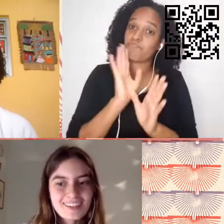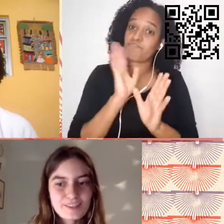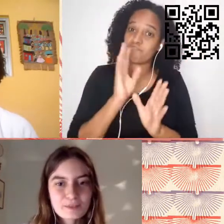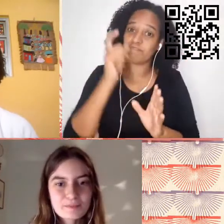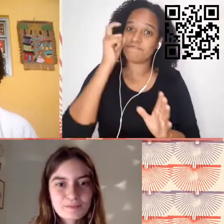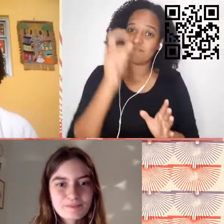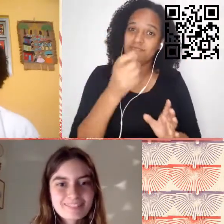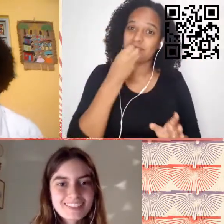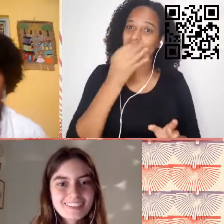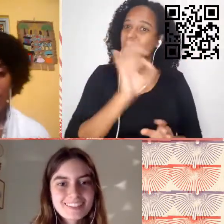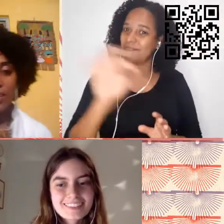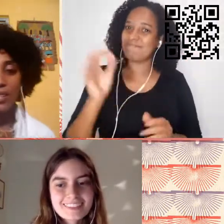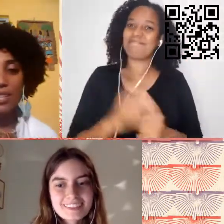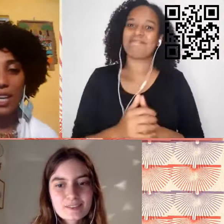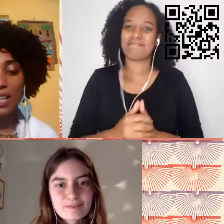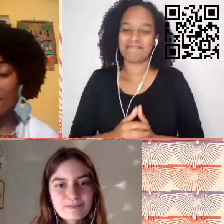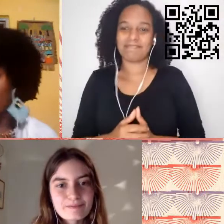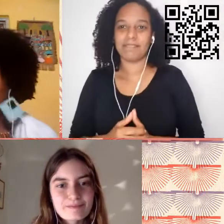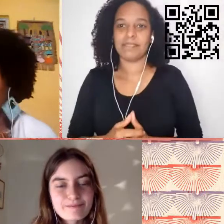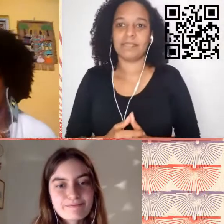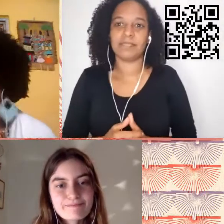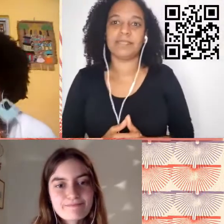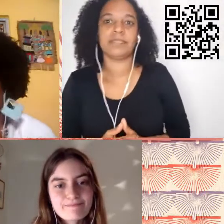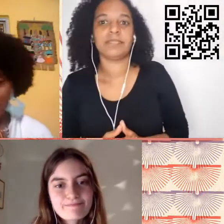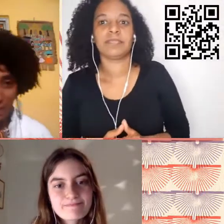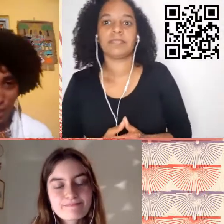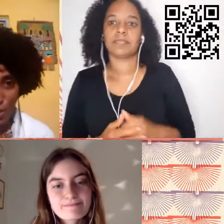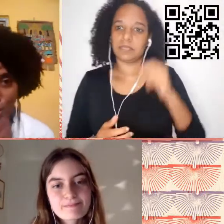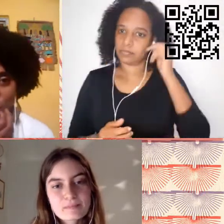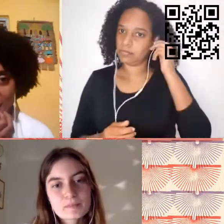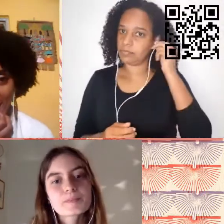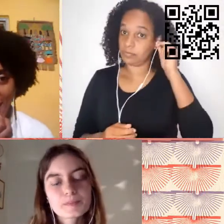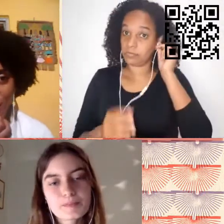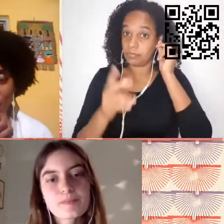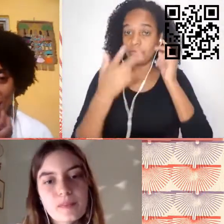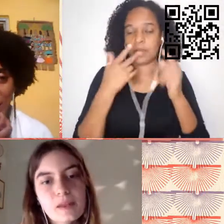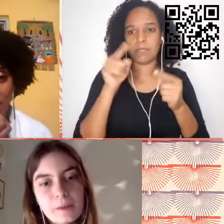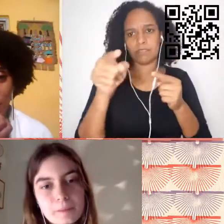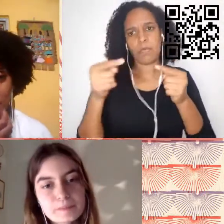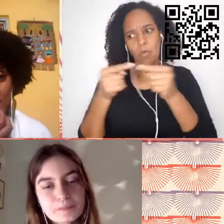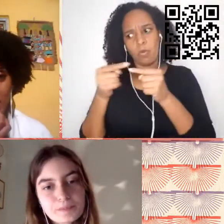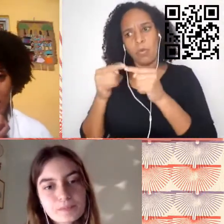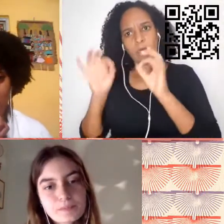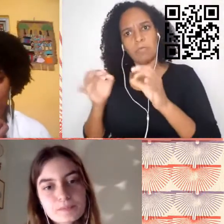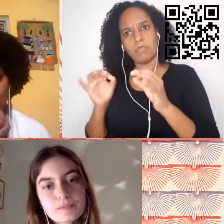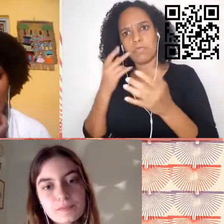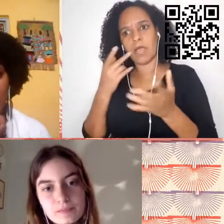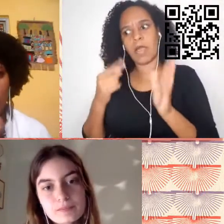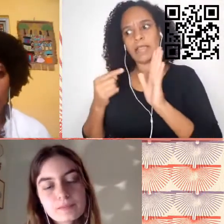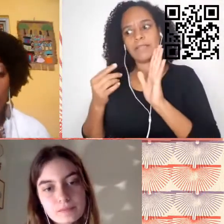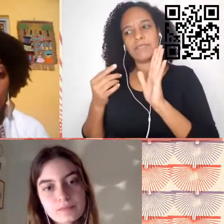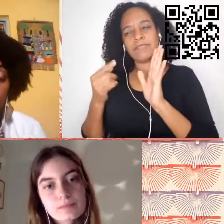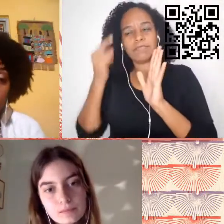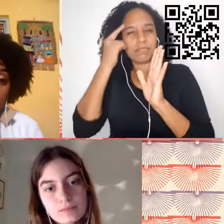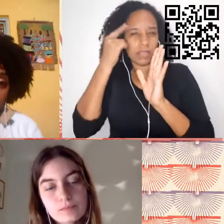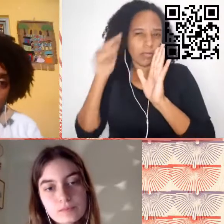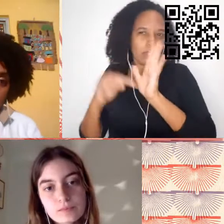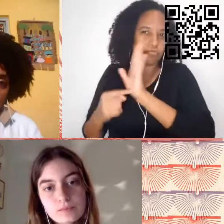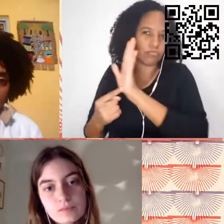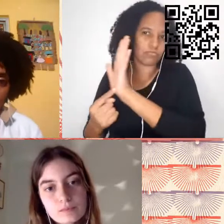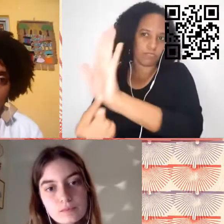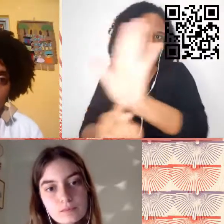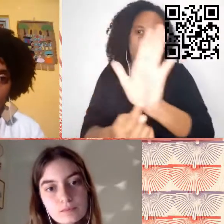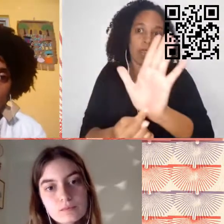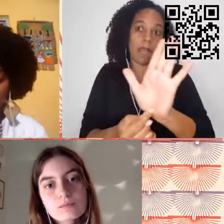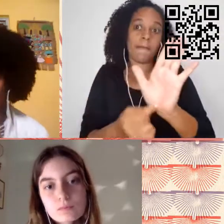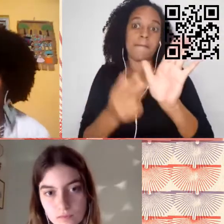é incrível. Sim, e pensando ainda nessa lógica, né, dessa visibilização, de um espaço